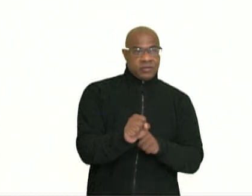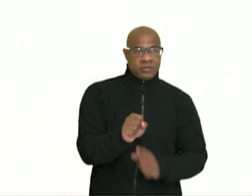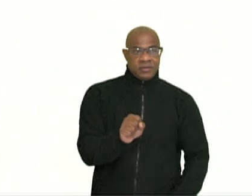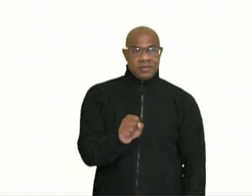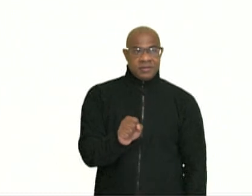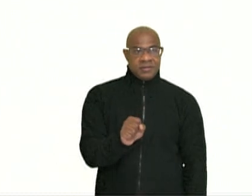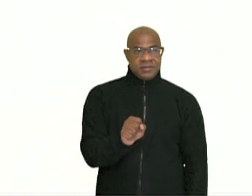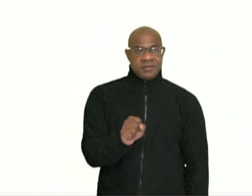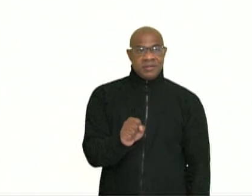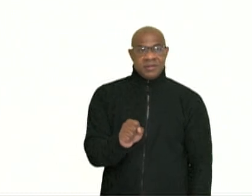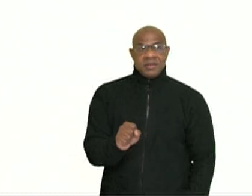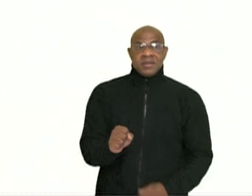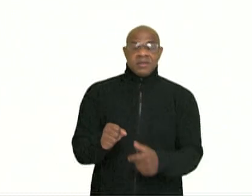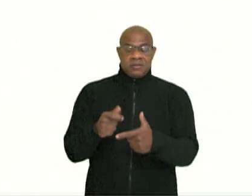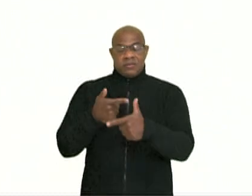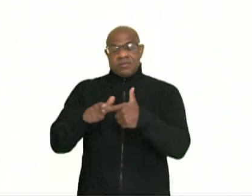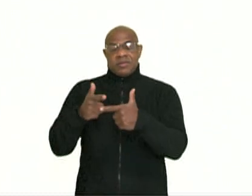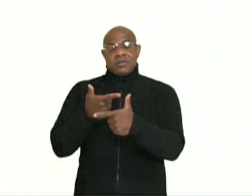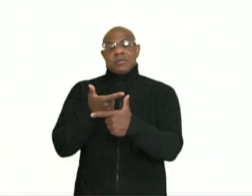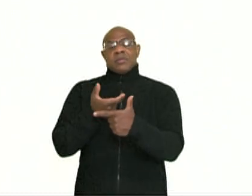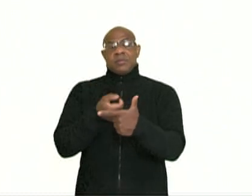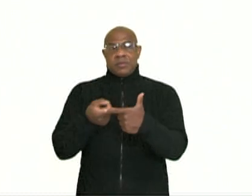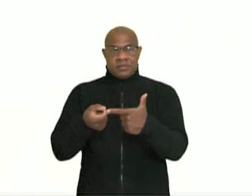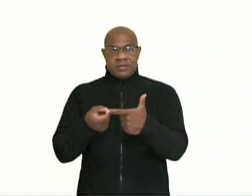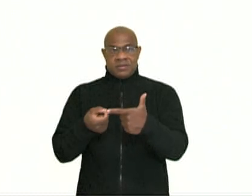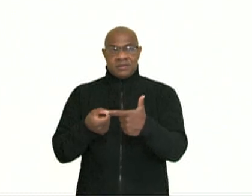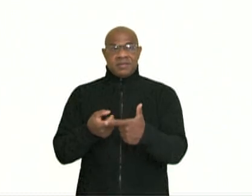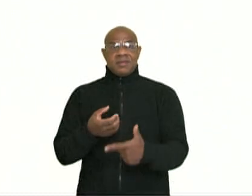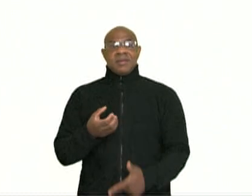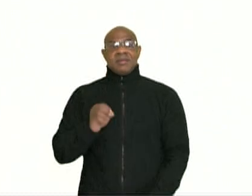Então, 28 dividido por 200, 0,14.